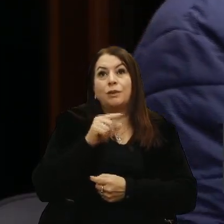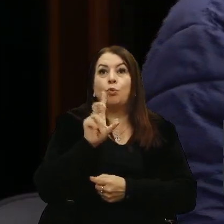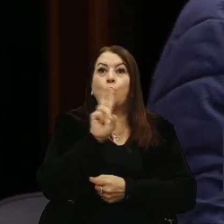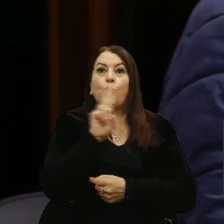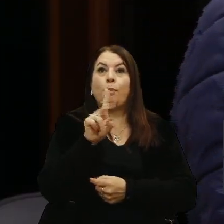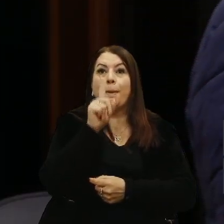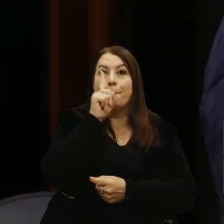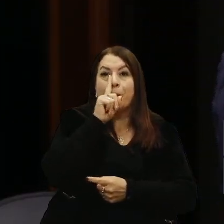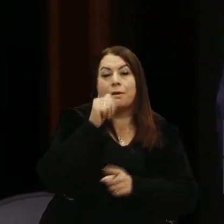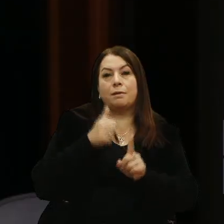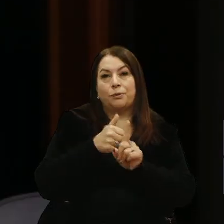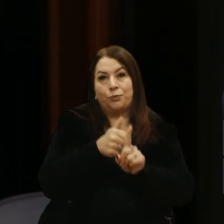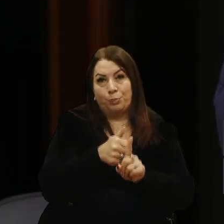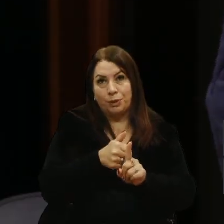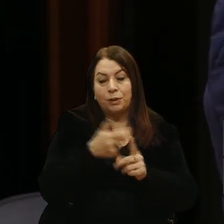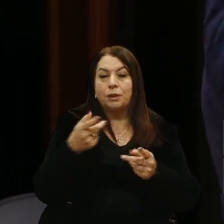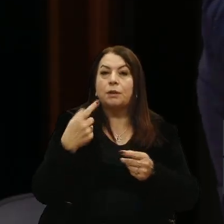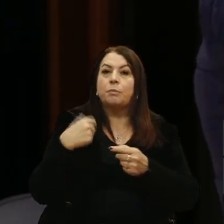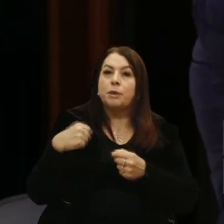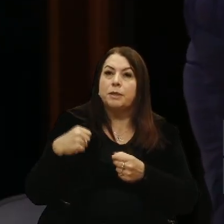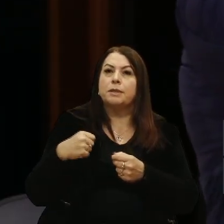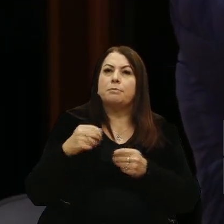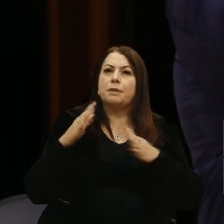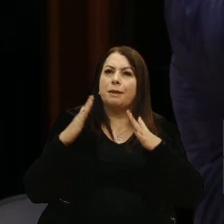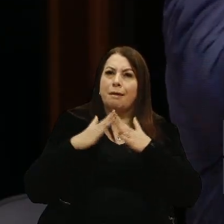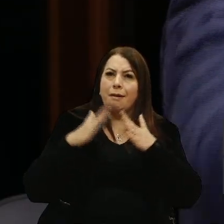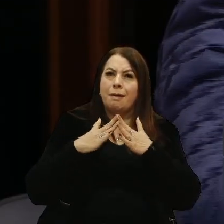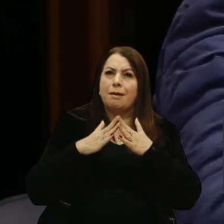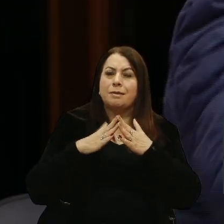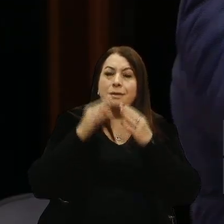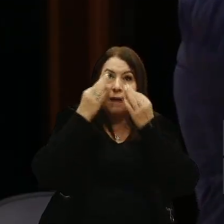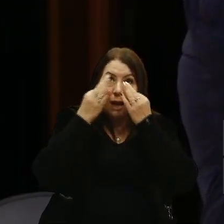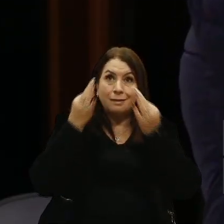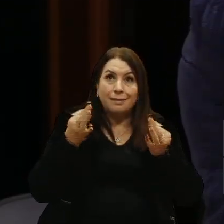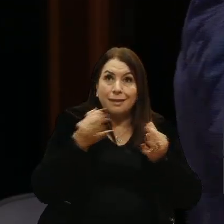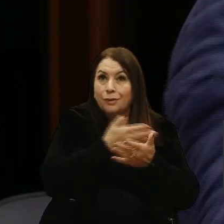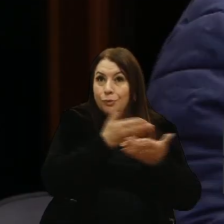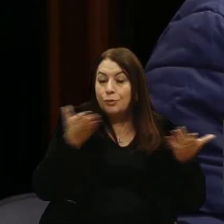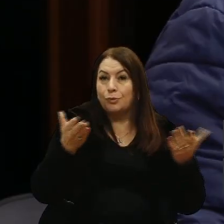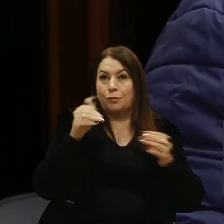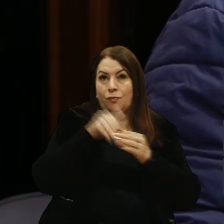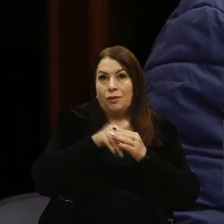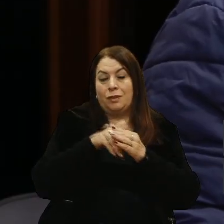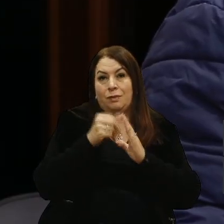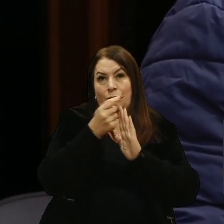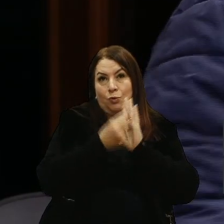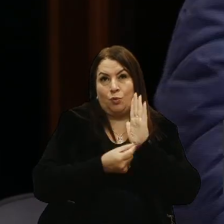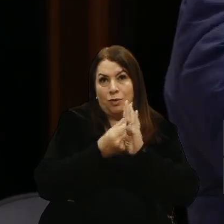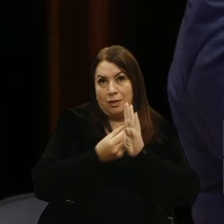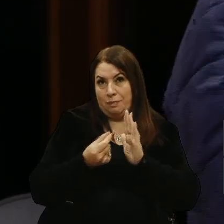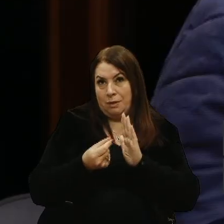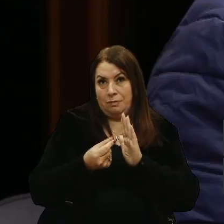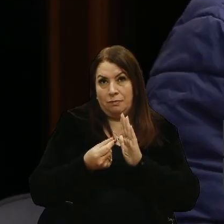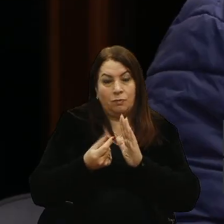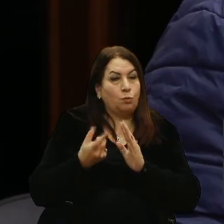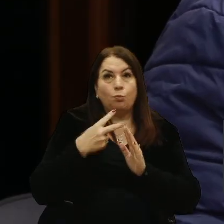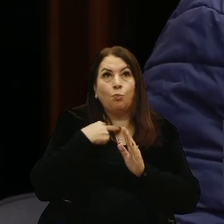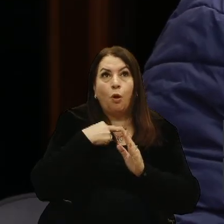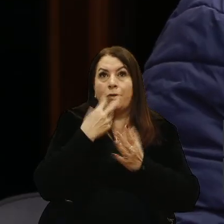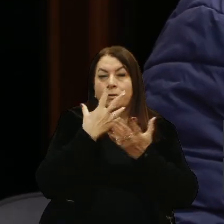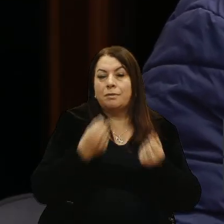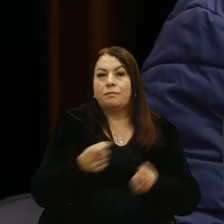mães atípicas. Então, essa casa, nós precisamos ser atentos quando votamos o orçamento. É